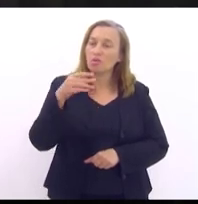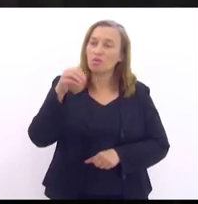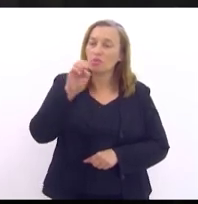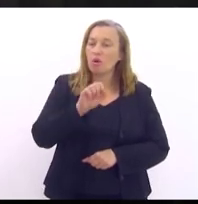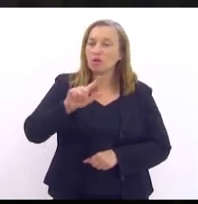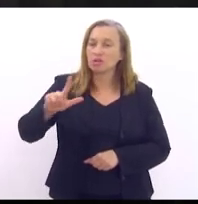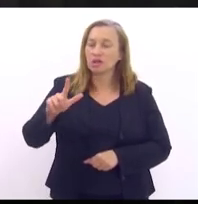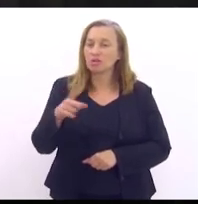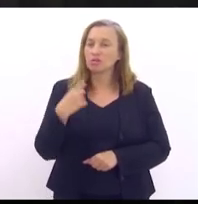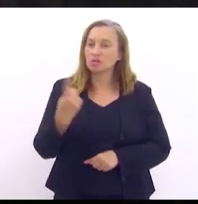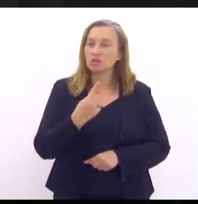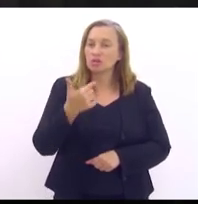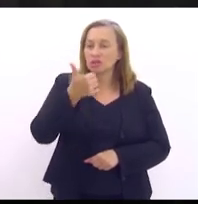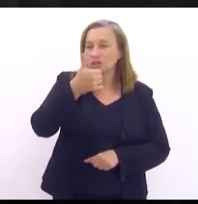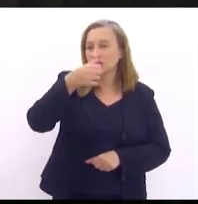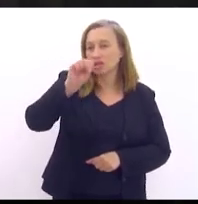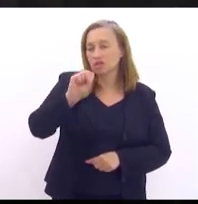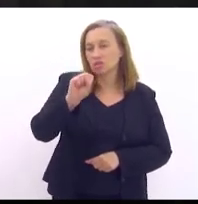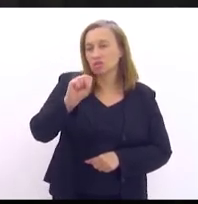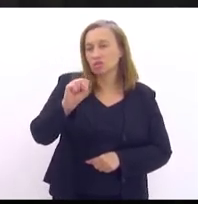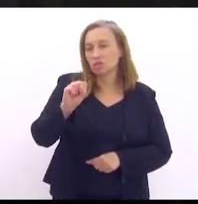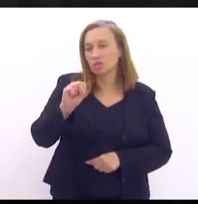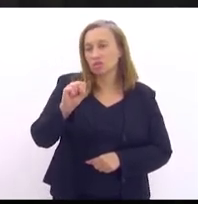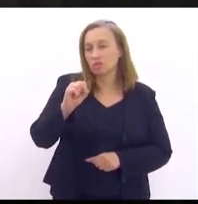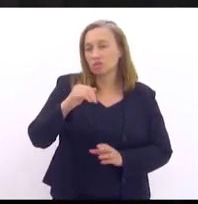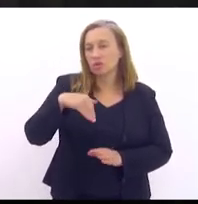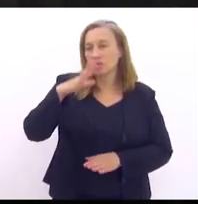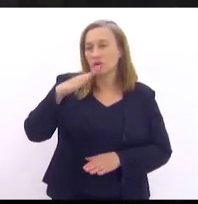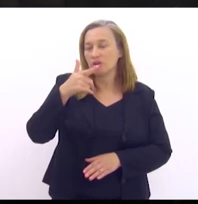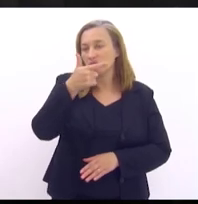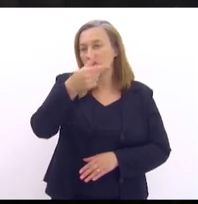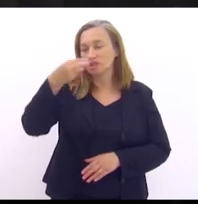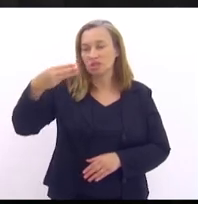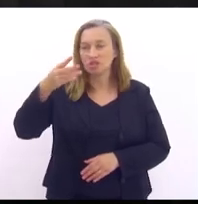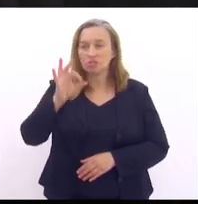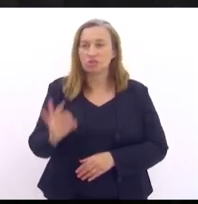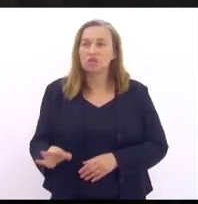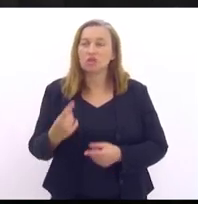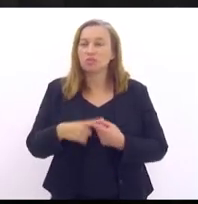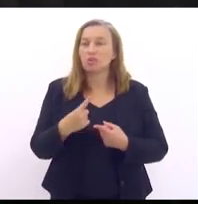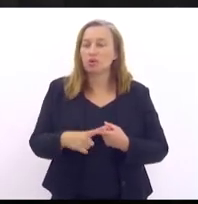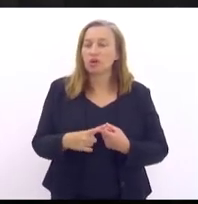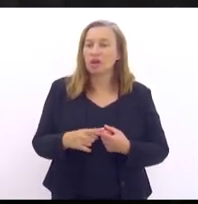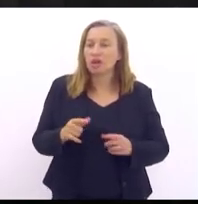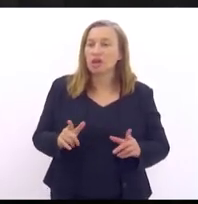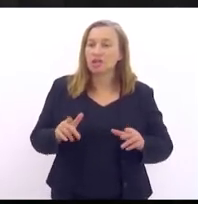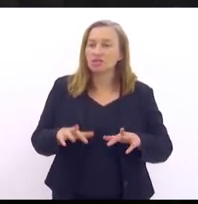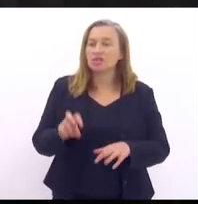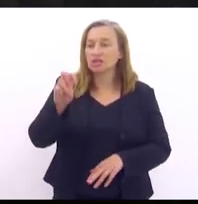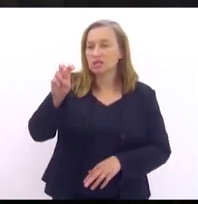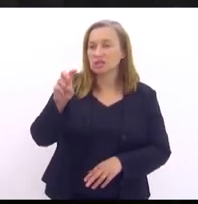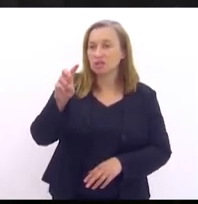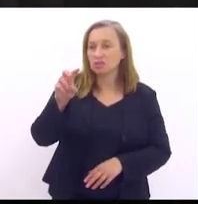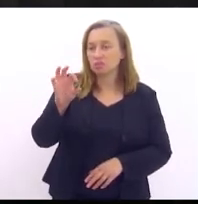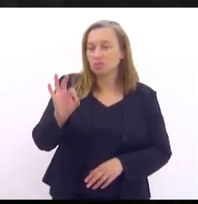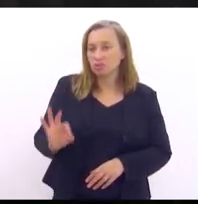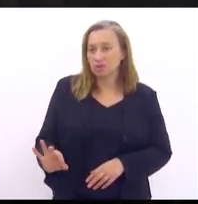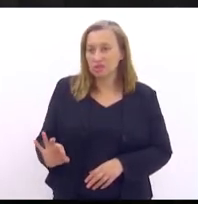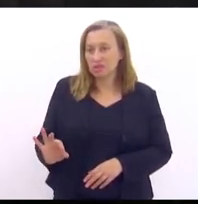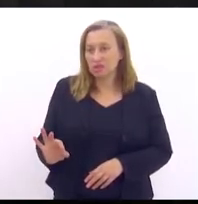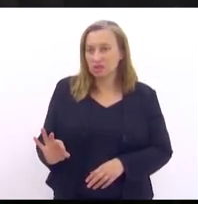de 18 para 23%, porque era a diferença de 5 pontos percentuais